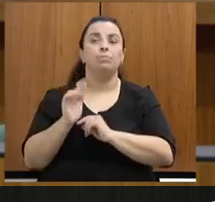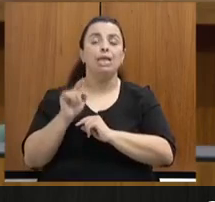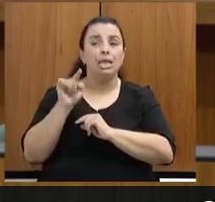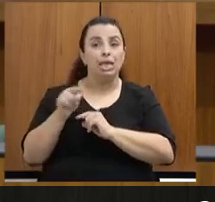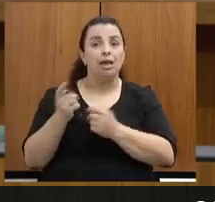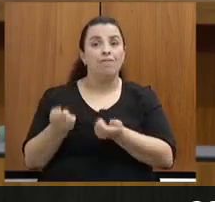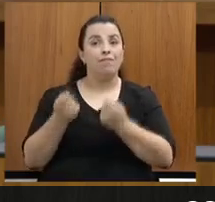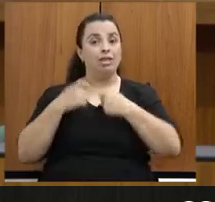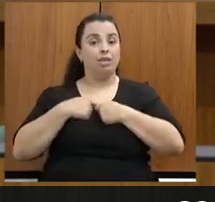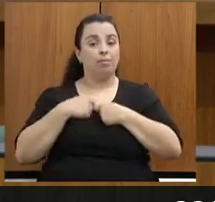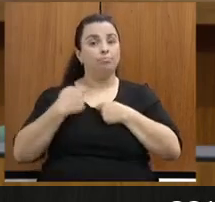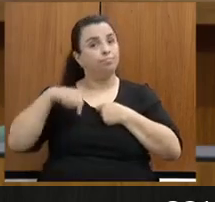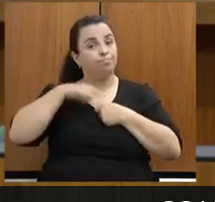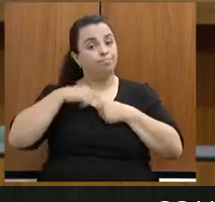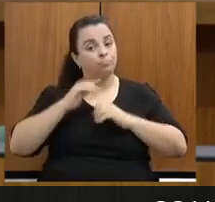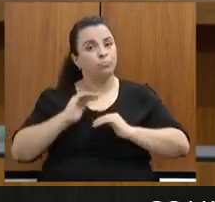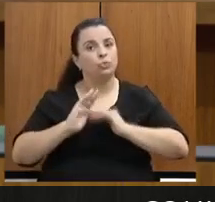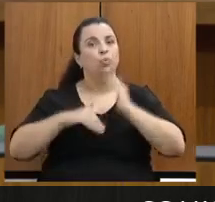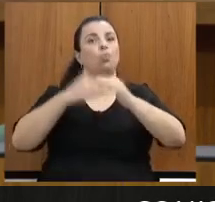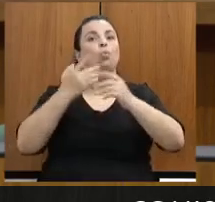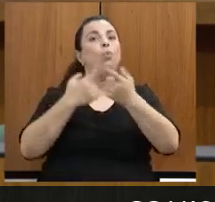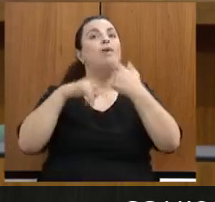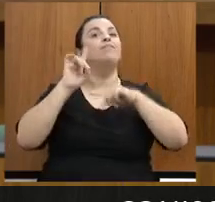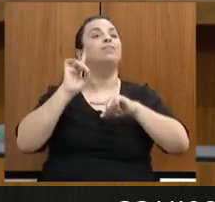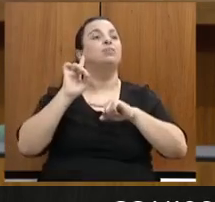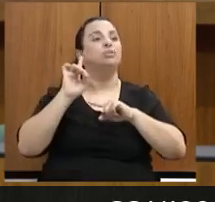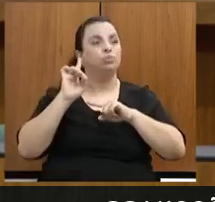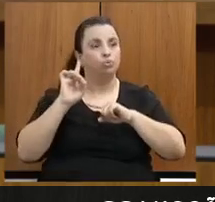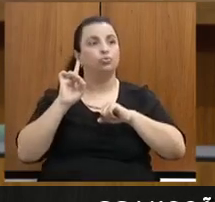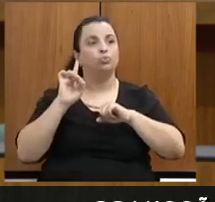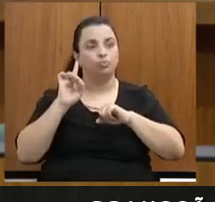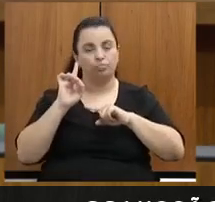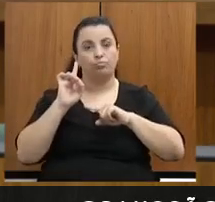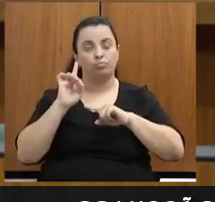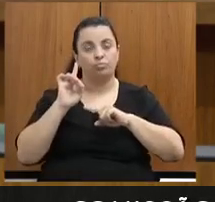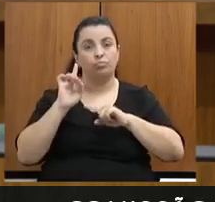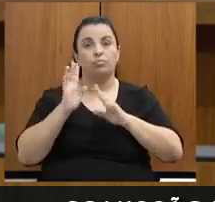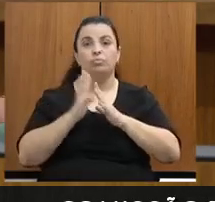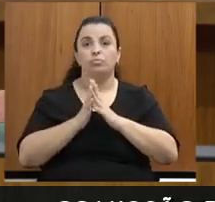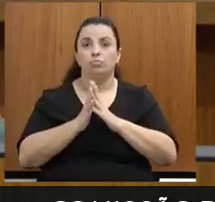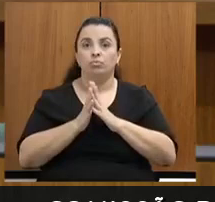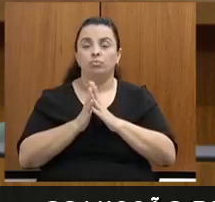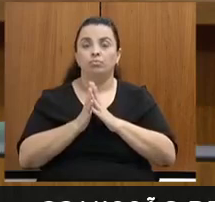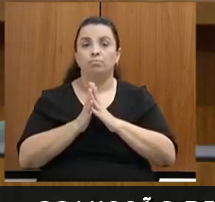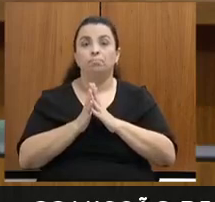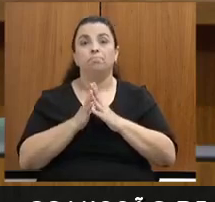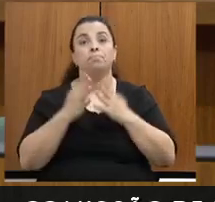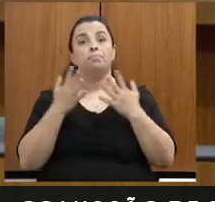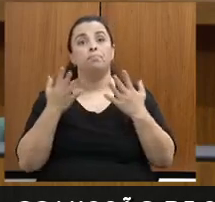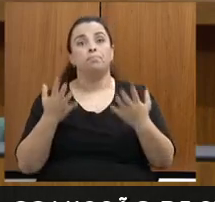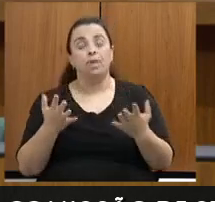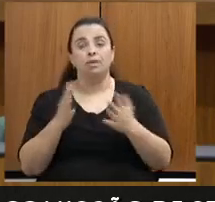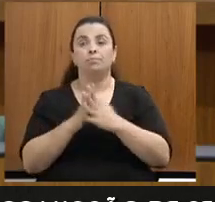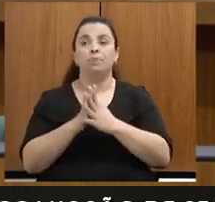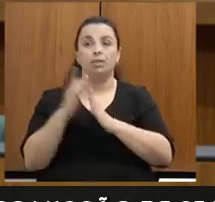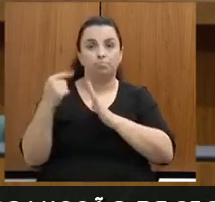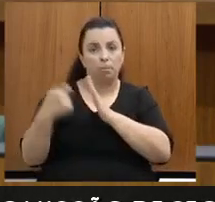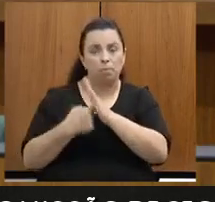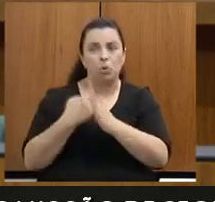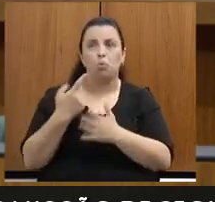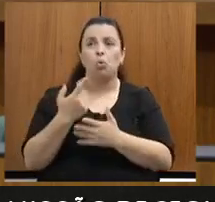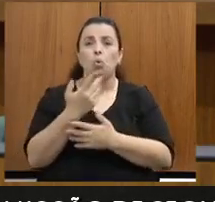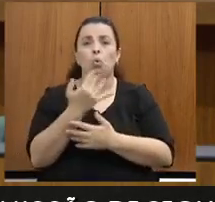bom é em relação aí aos dados de homicídios